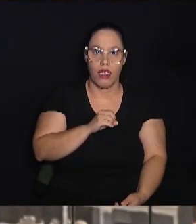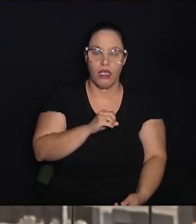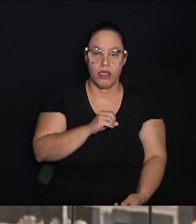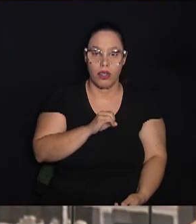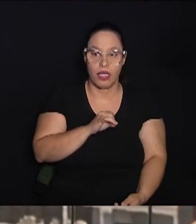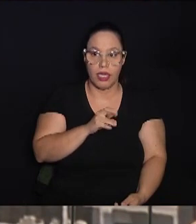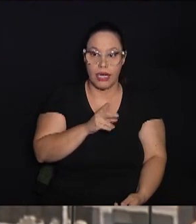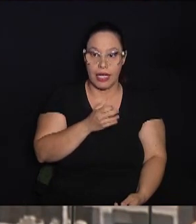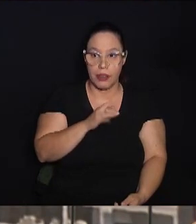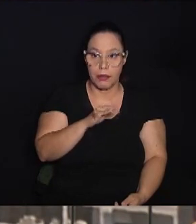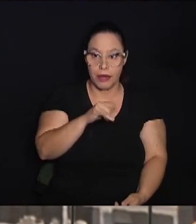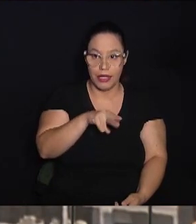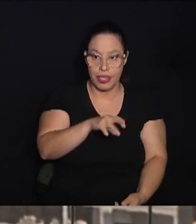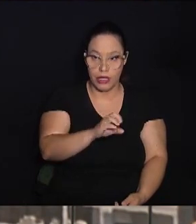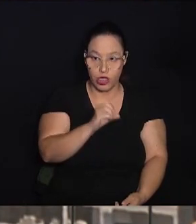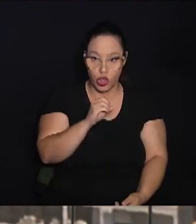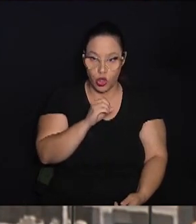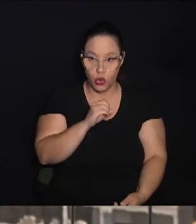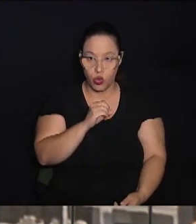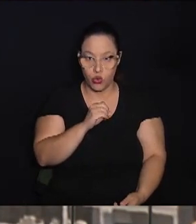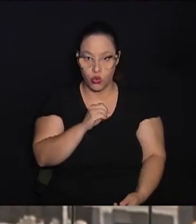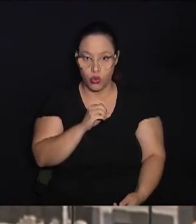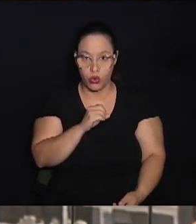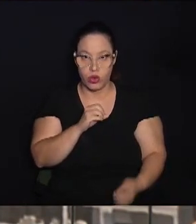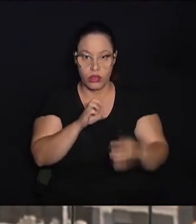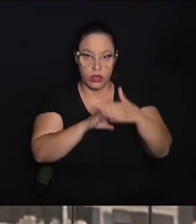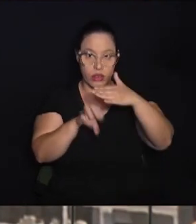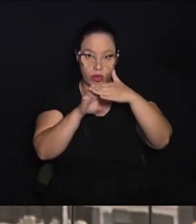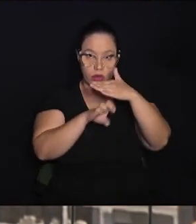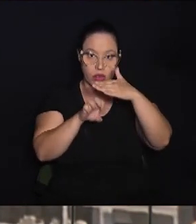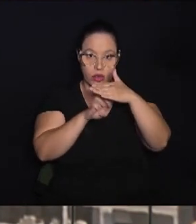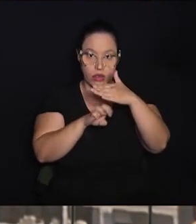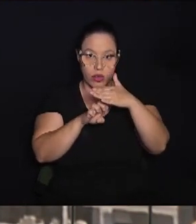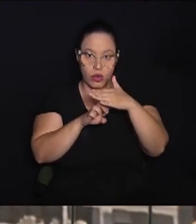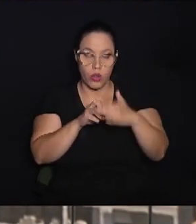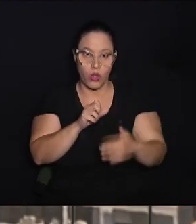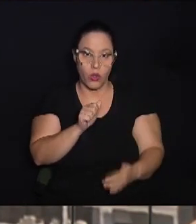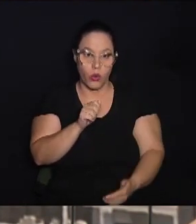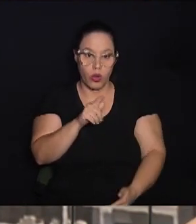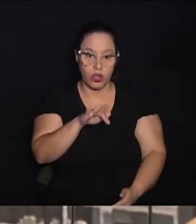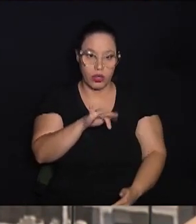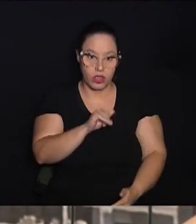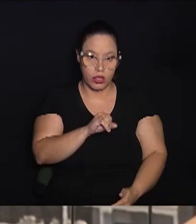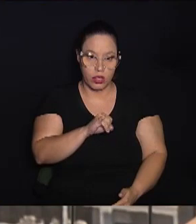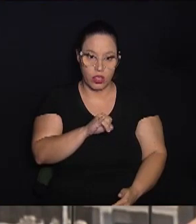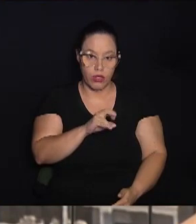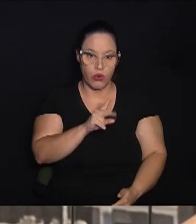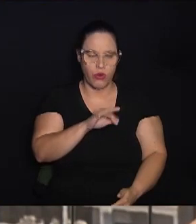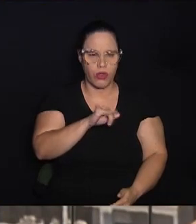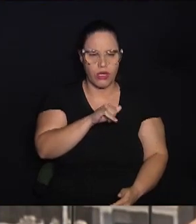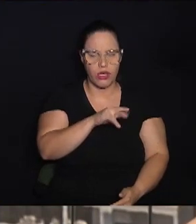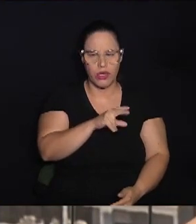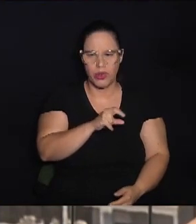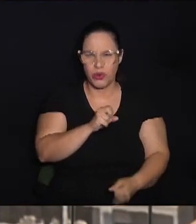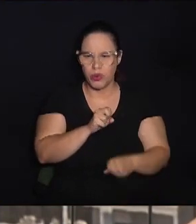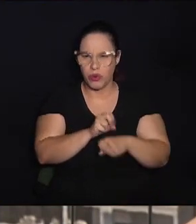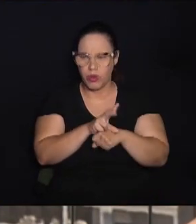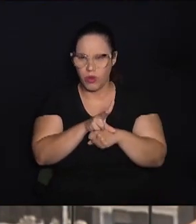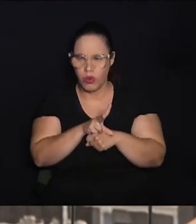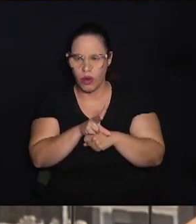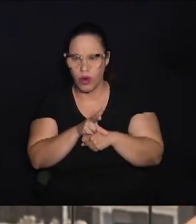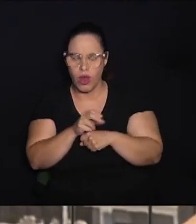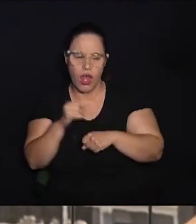manhã por conta de um sistema uma empresa que gerencia os antivírus né E aí afetou o sistema as companhias